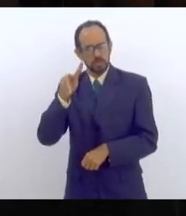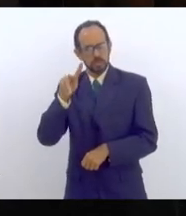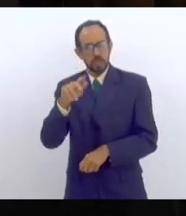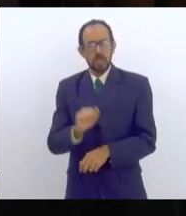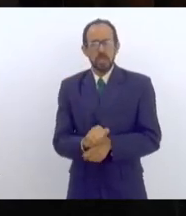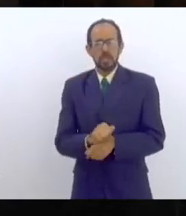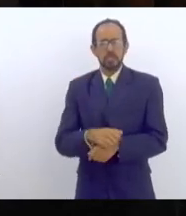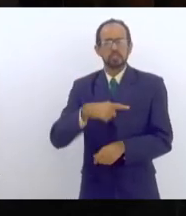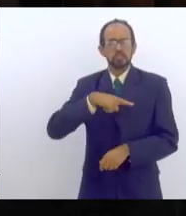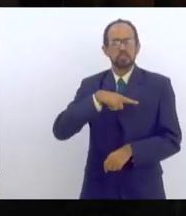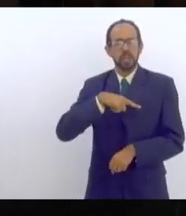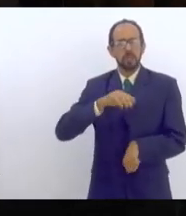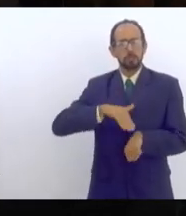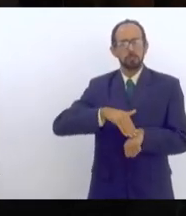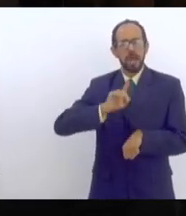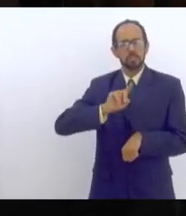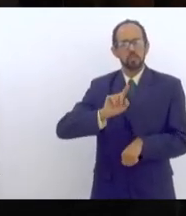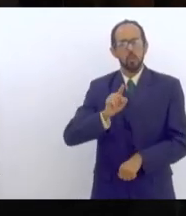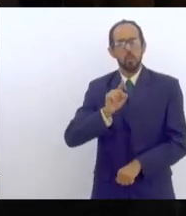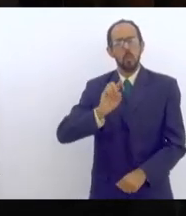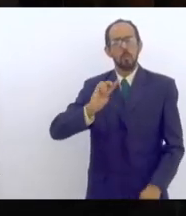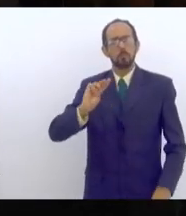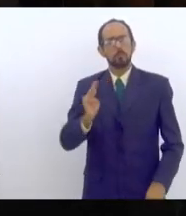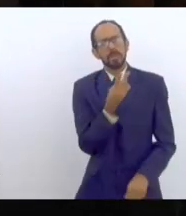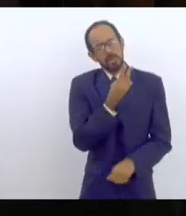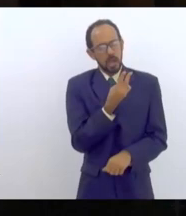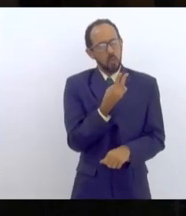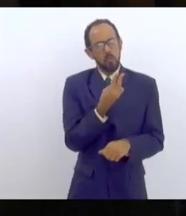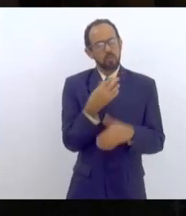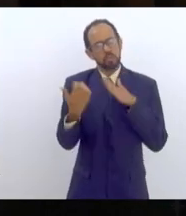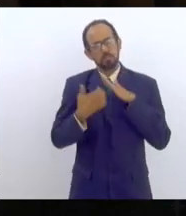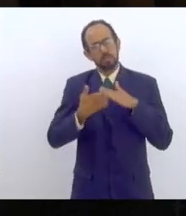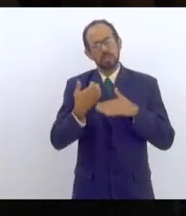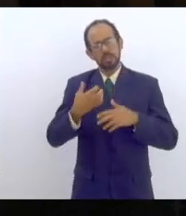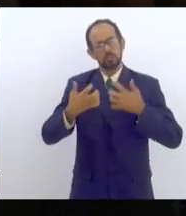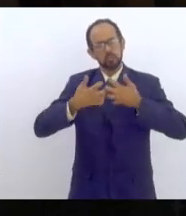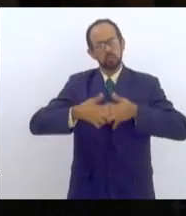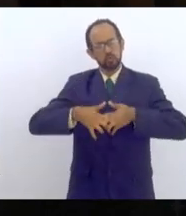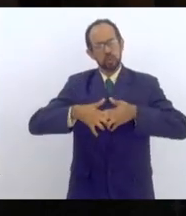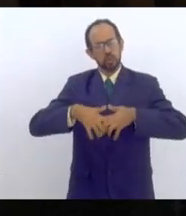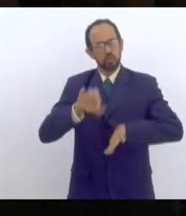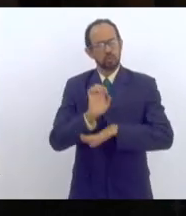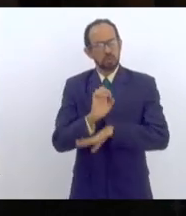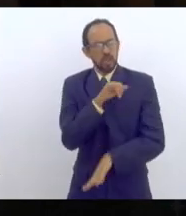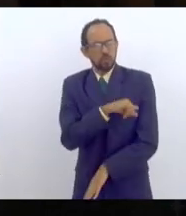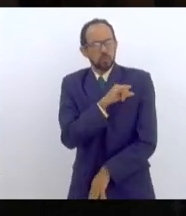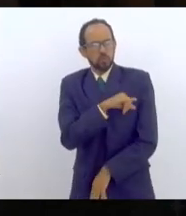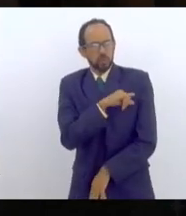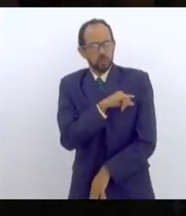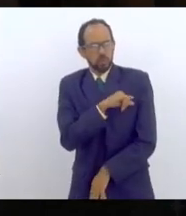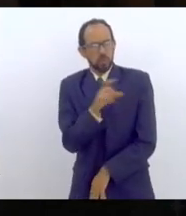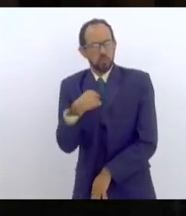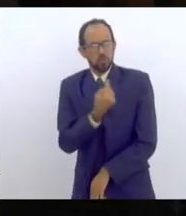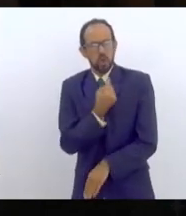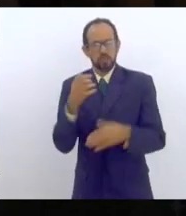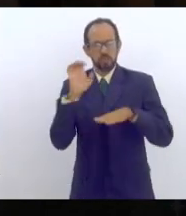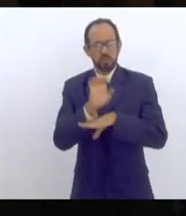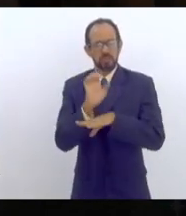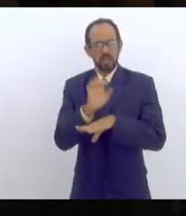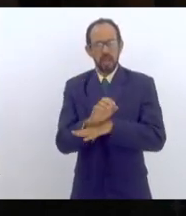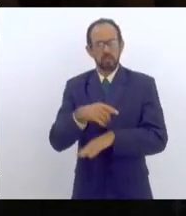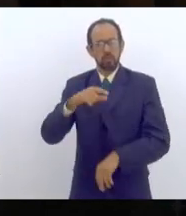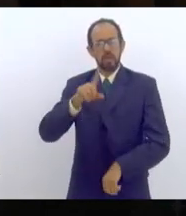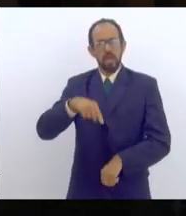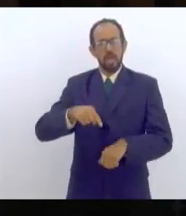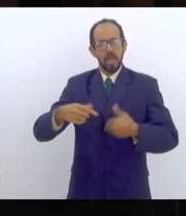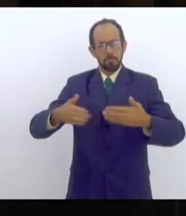1 milhão e 700 mil empresas ativas. Nosso Estado é responsável ainda por 83% da produção